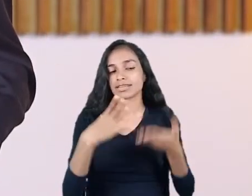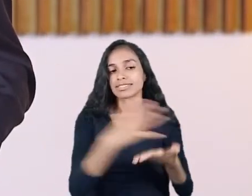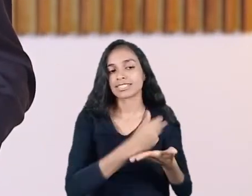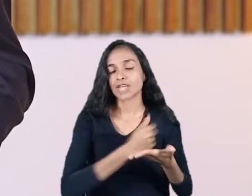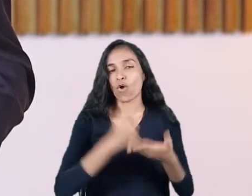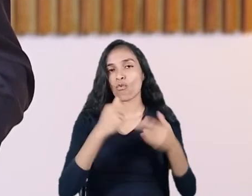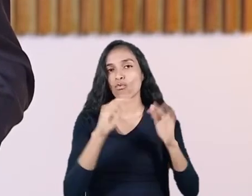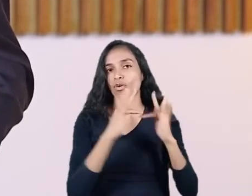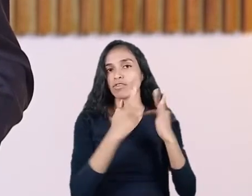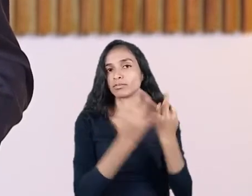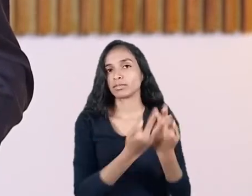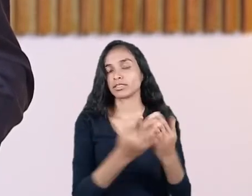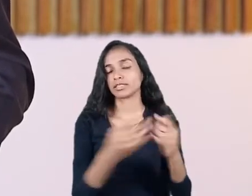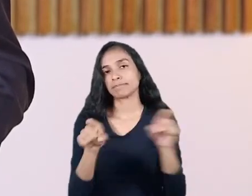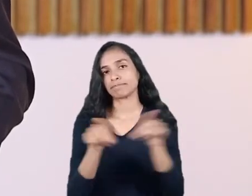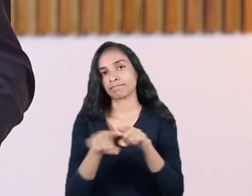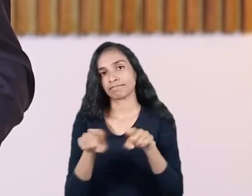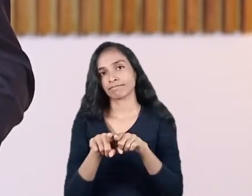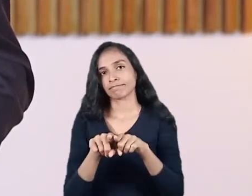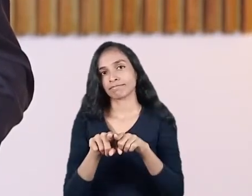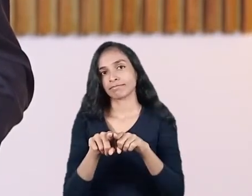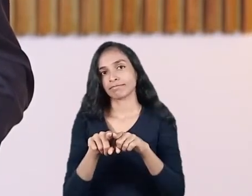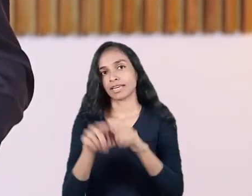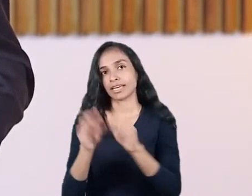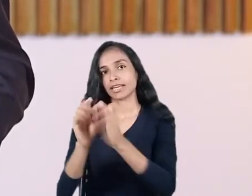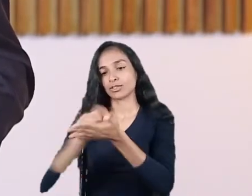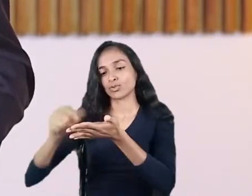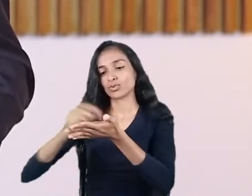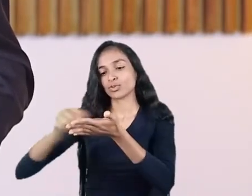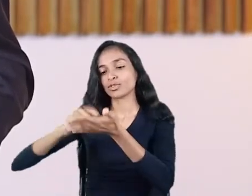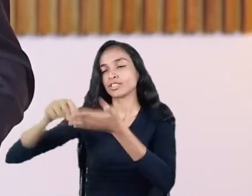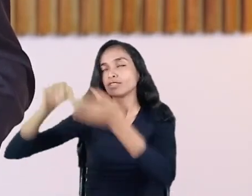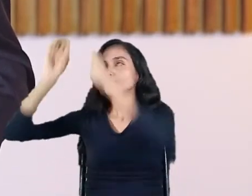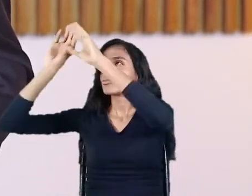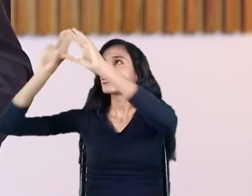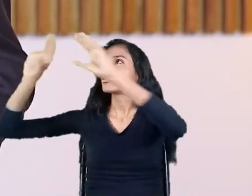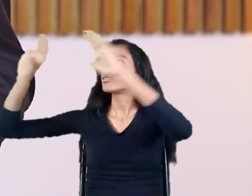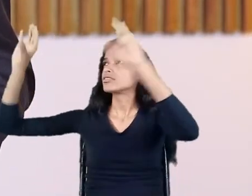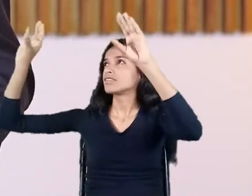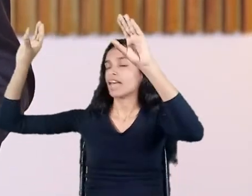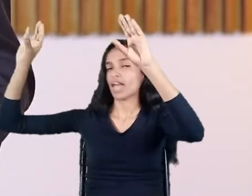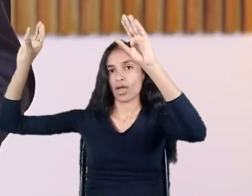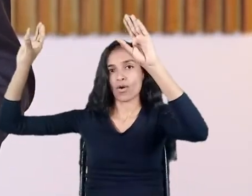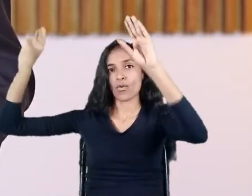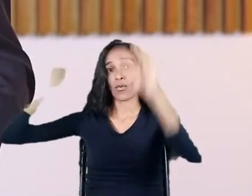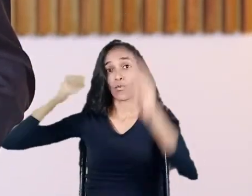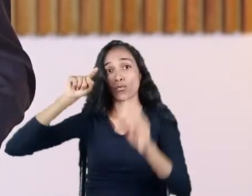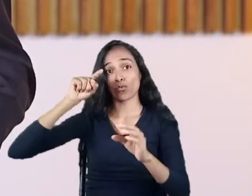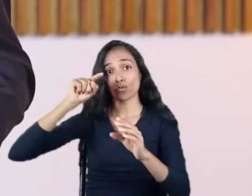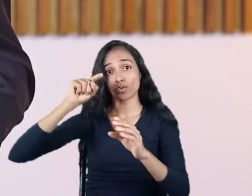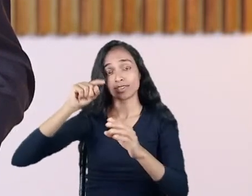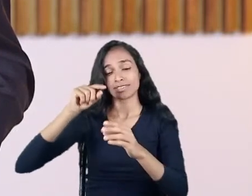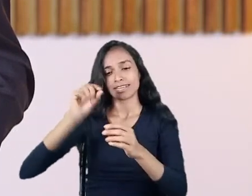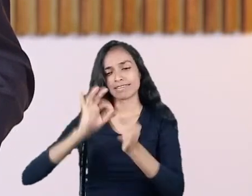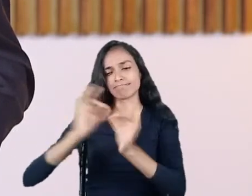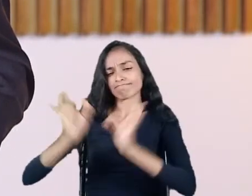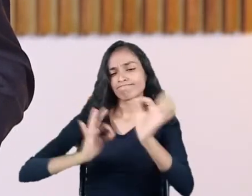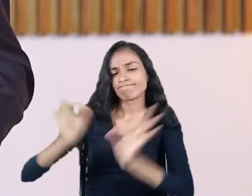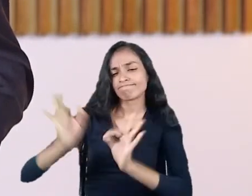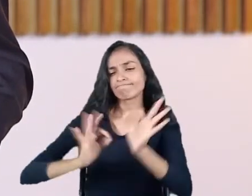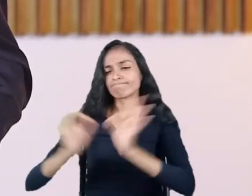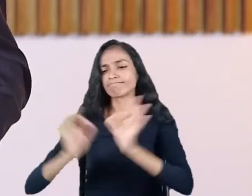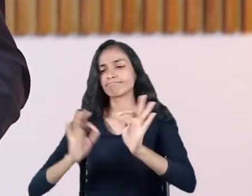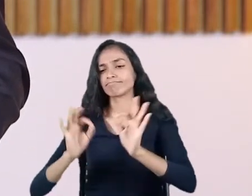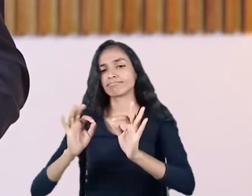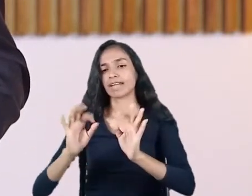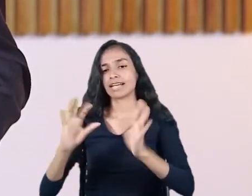possa estar escrito nos livros do céu, que você fez de tudo que estava ao seu alcance para salvar a você e a sua família. E assim um dia, todos